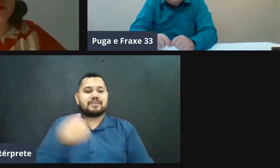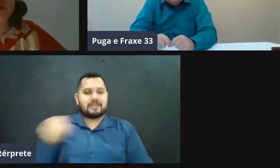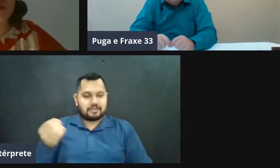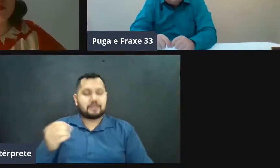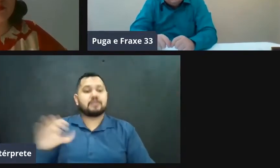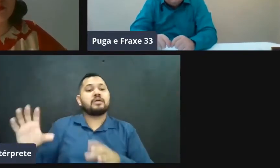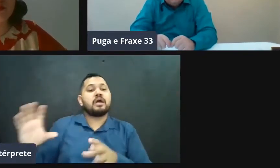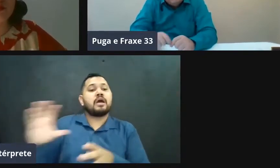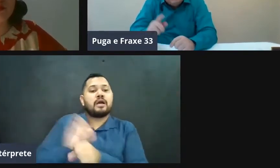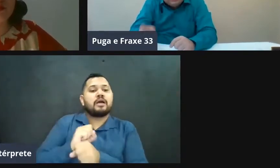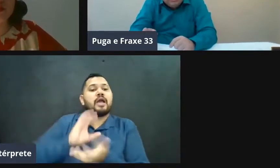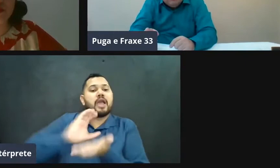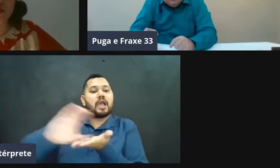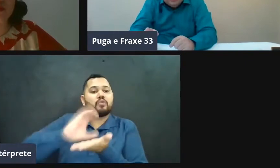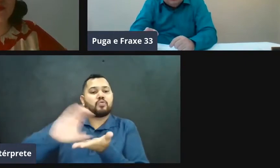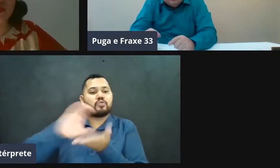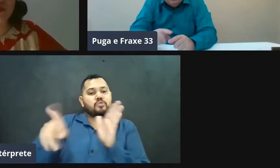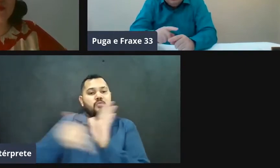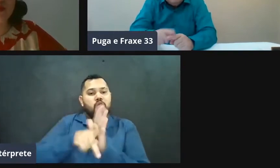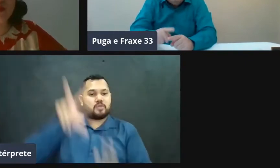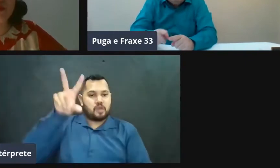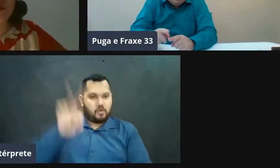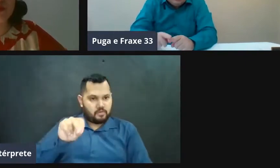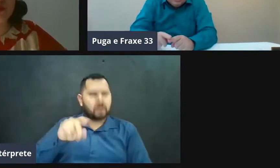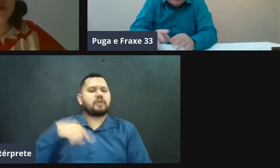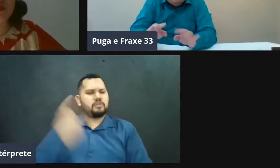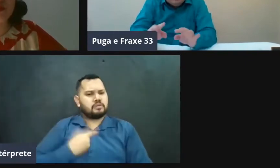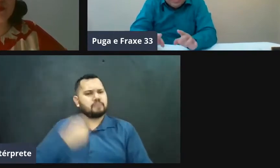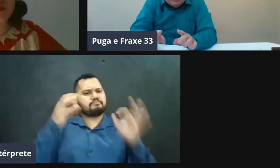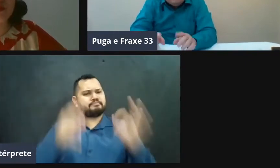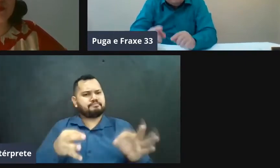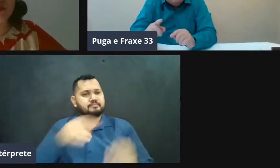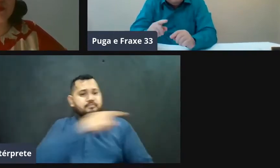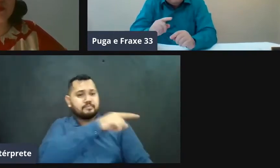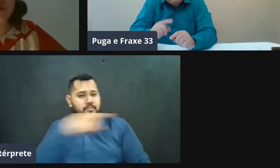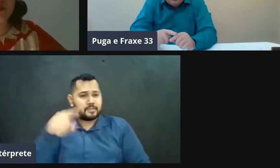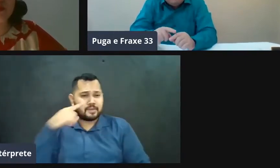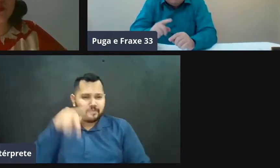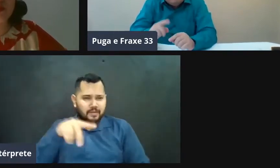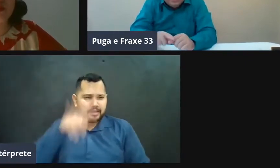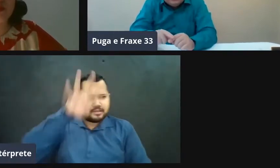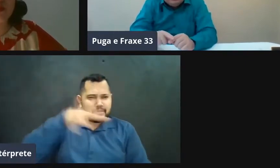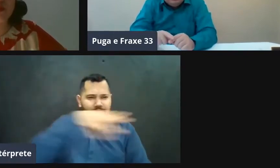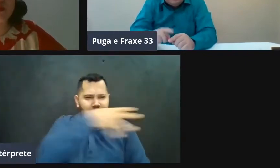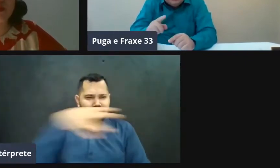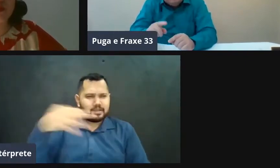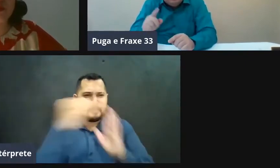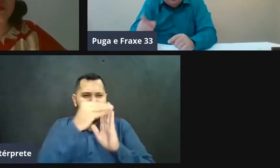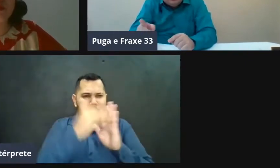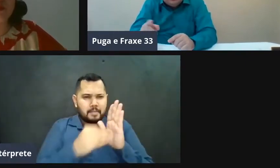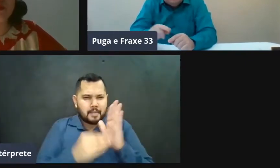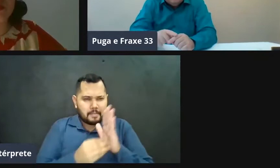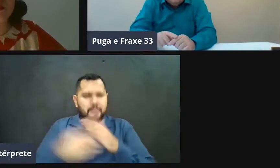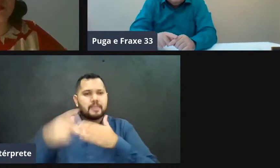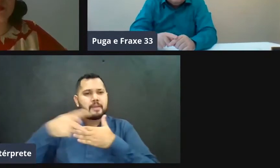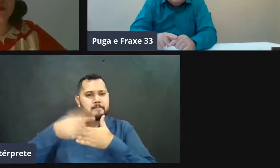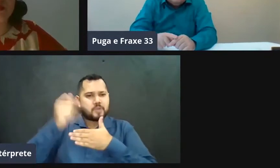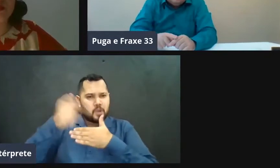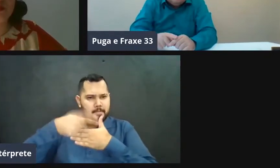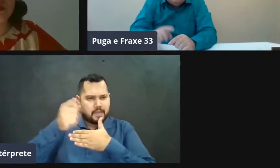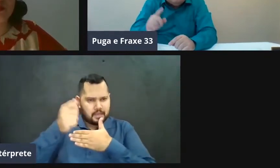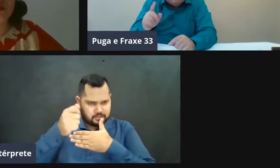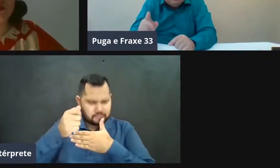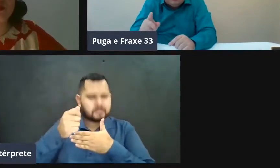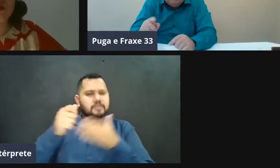da nossa instituição. E assim fizemos. E quem for olhar os dados da Propesp, dados de bolsa de